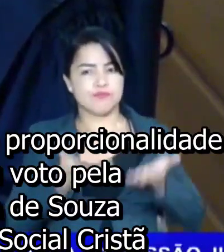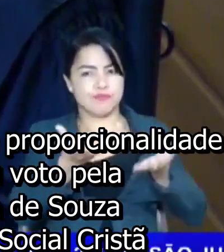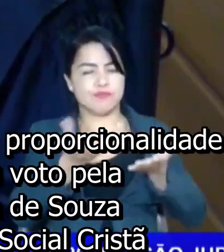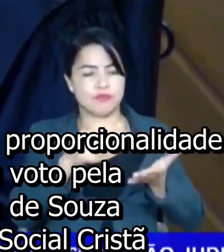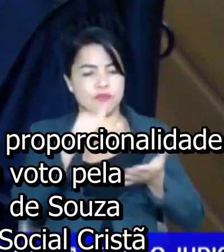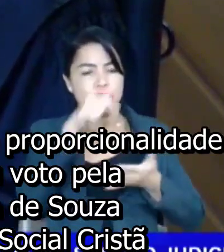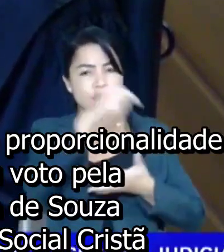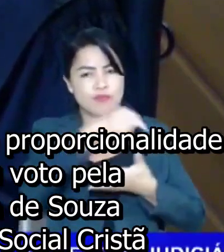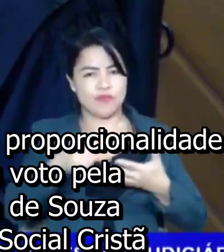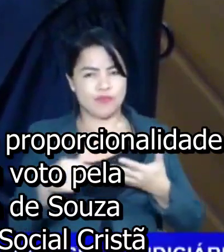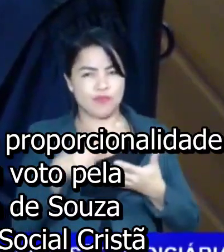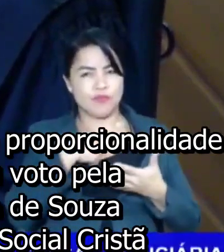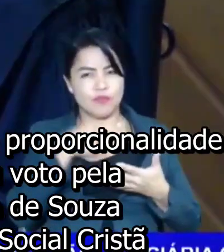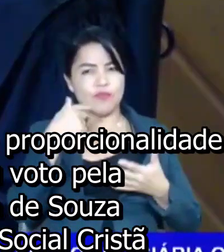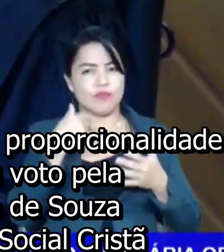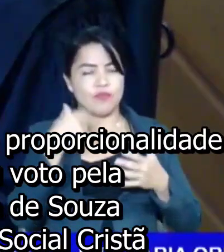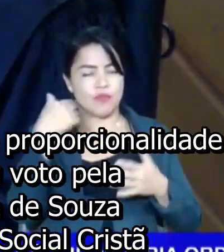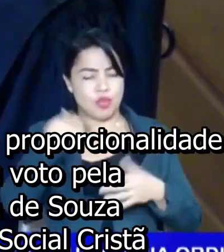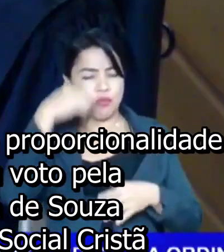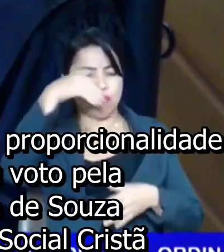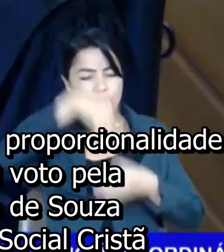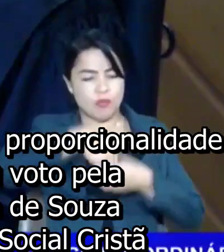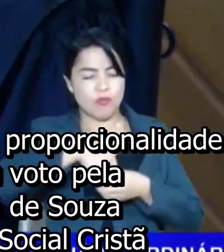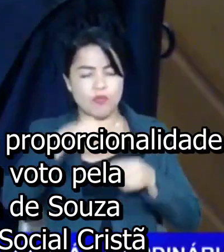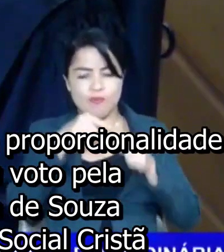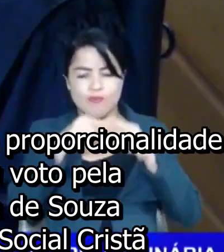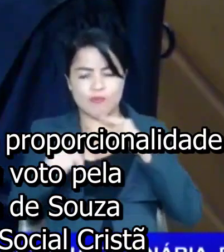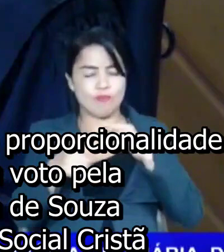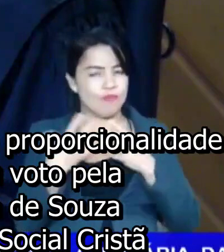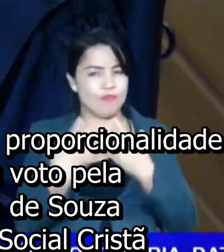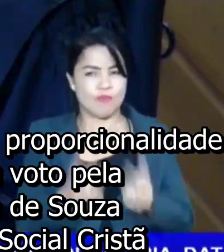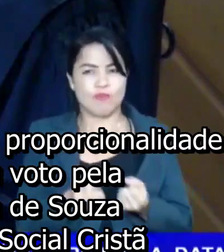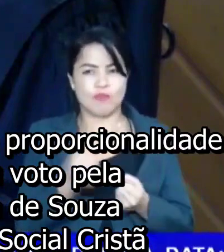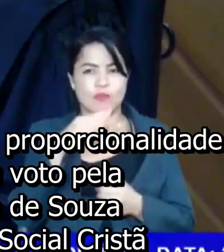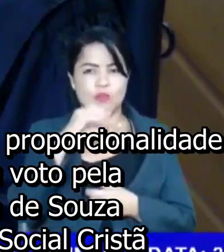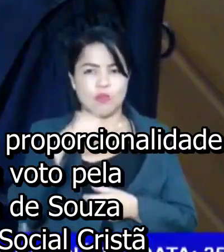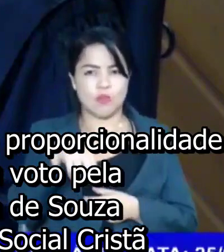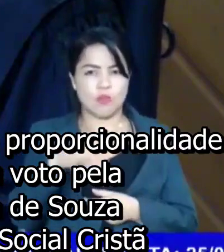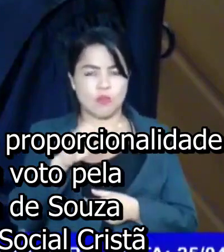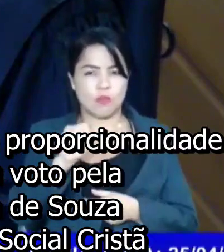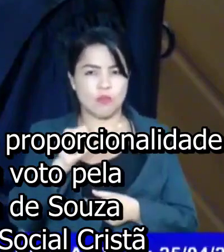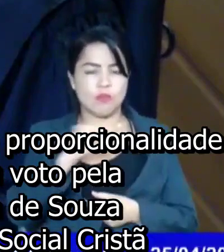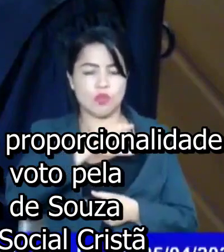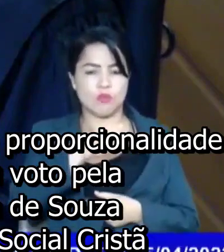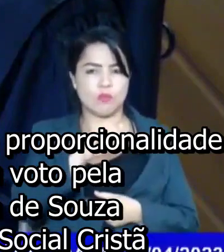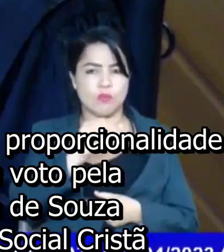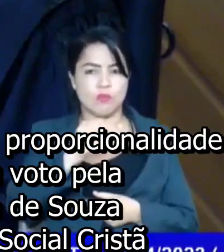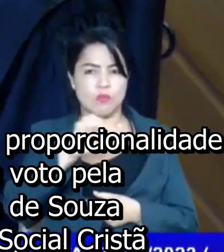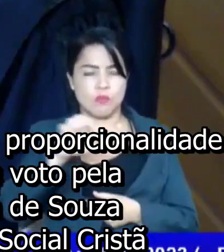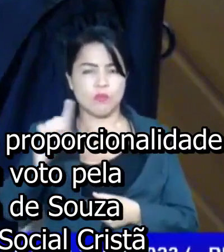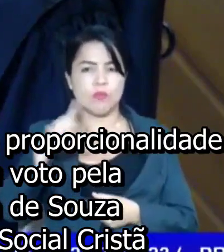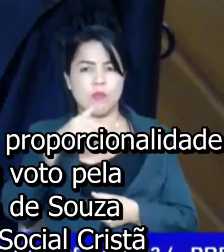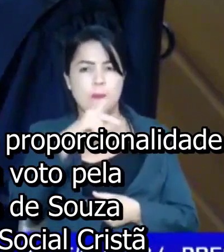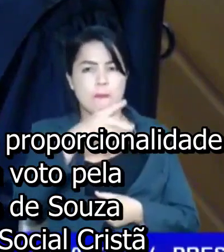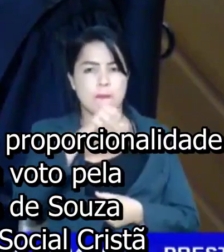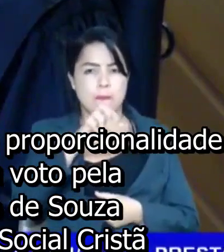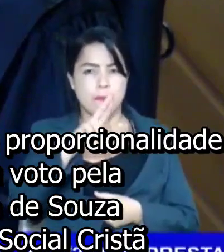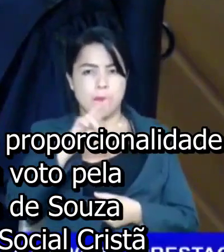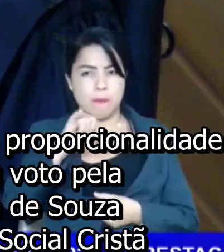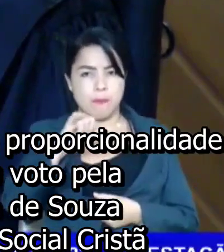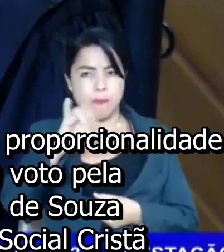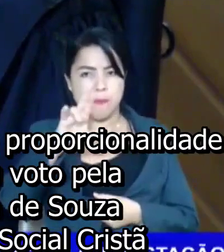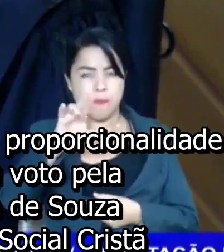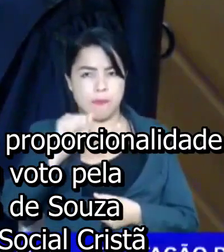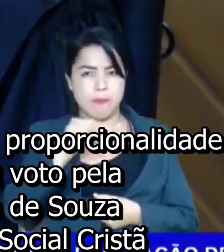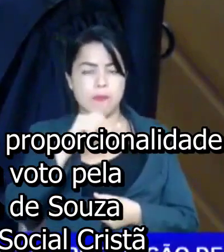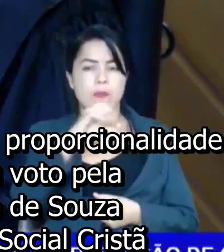essas considerações, ante o exposto, eu voto pela desaprovação das contas de José Tupinambá Pereira de Souza, candidato ao cargo de